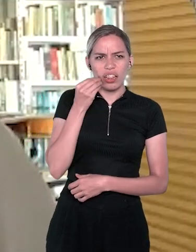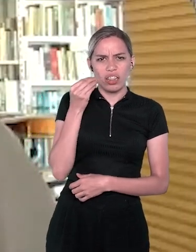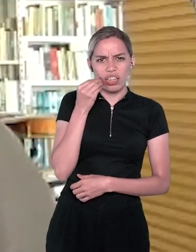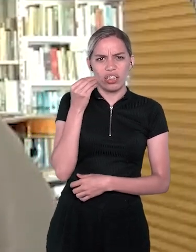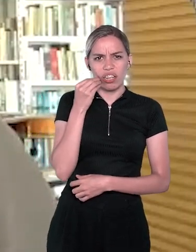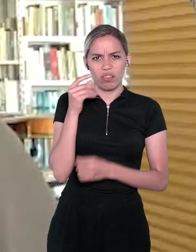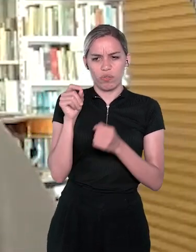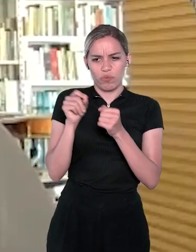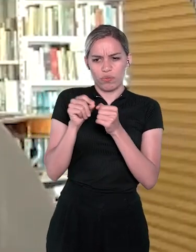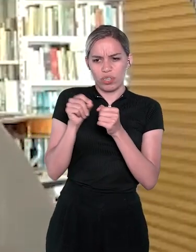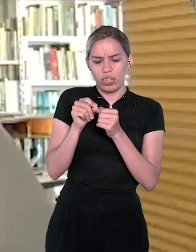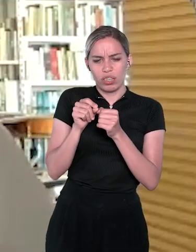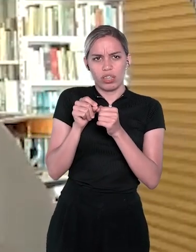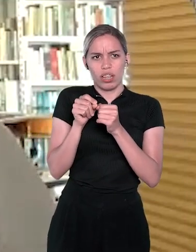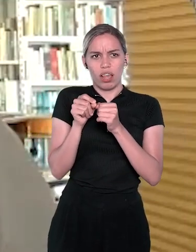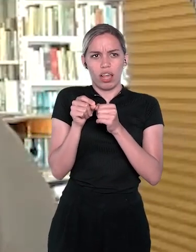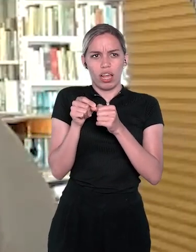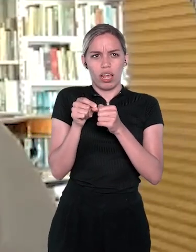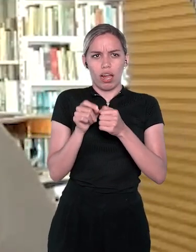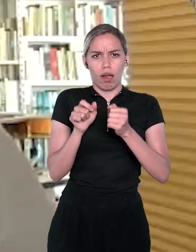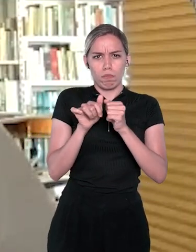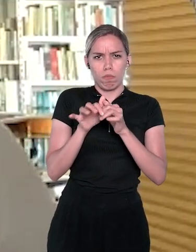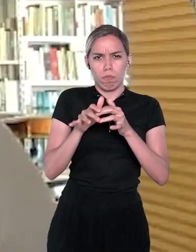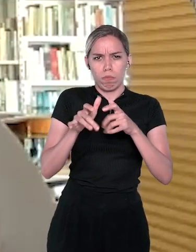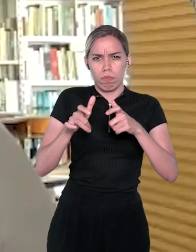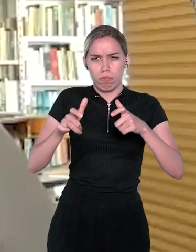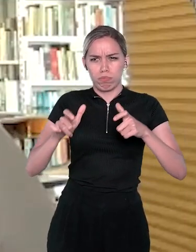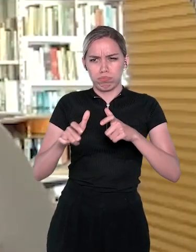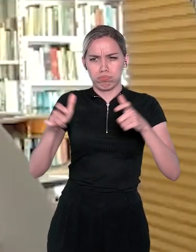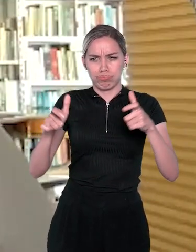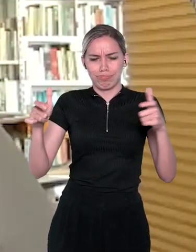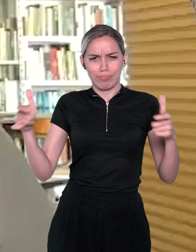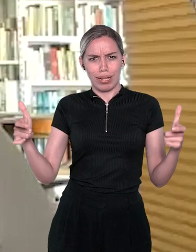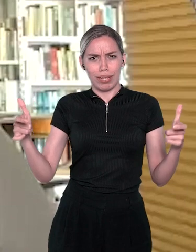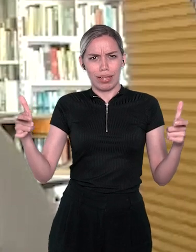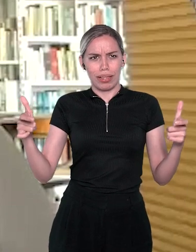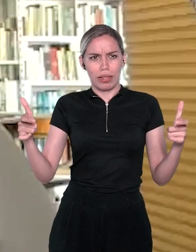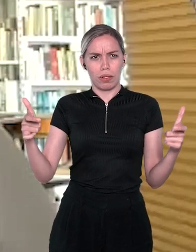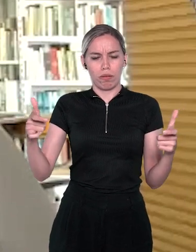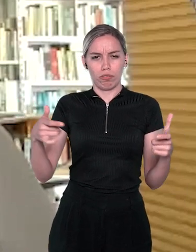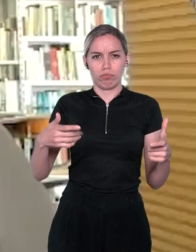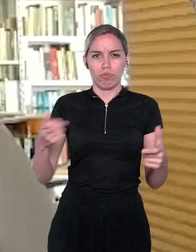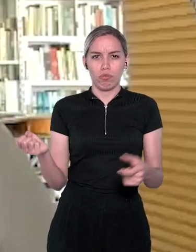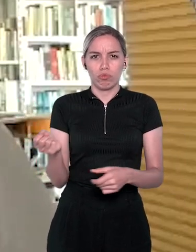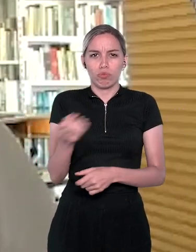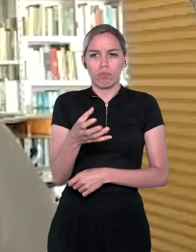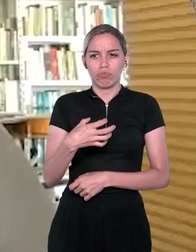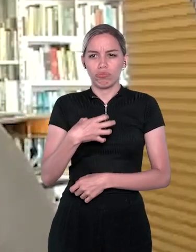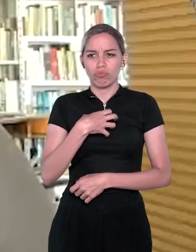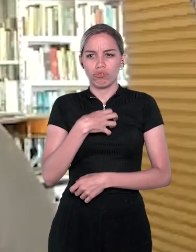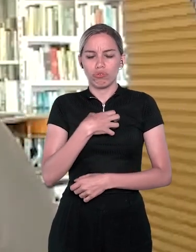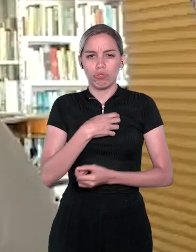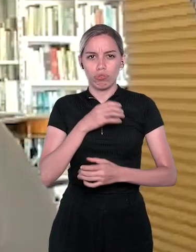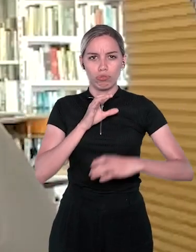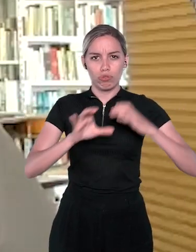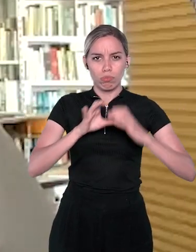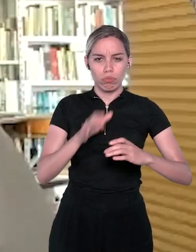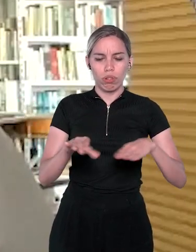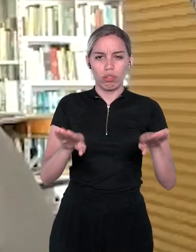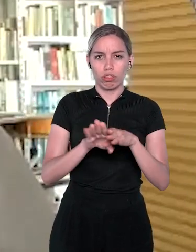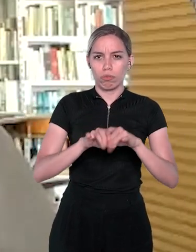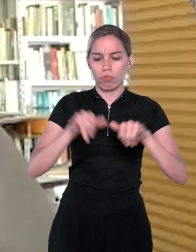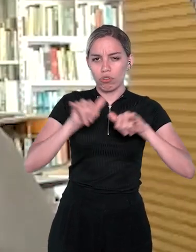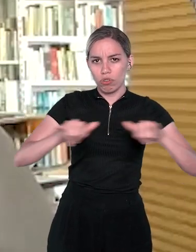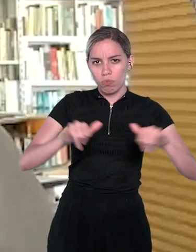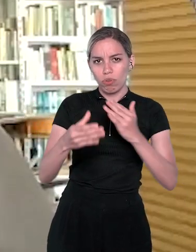gente está fazendo de dar uma dimensão um pouco mais extensa, uma nova forma de comunicar